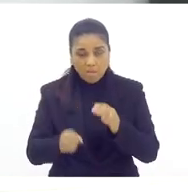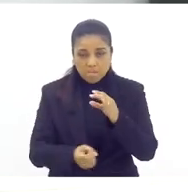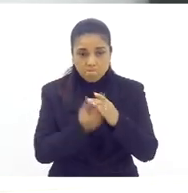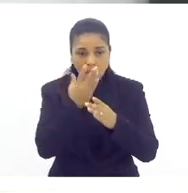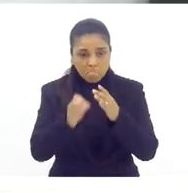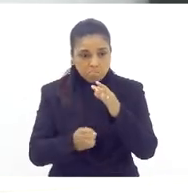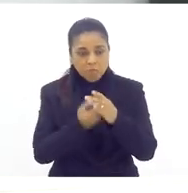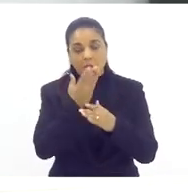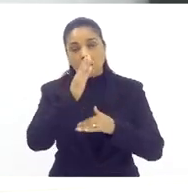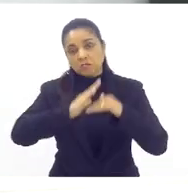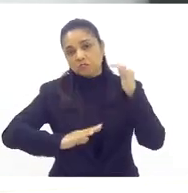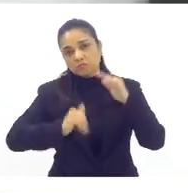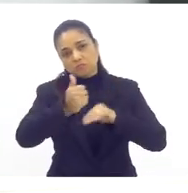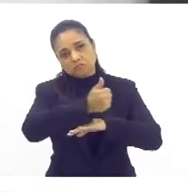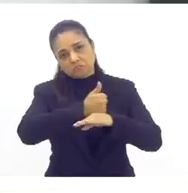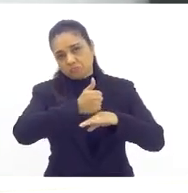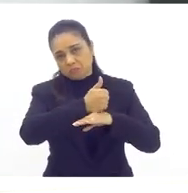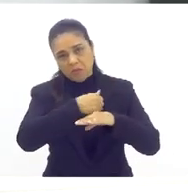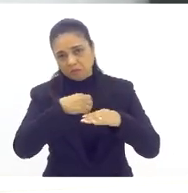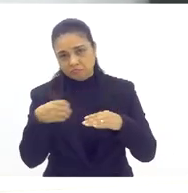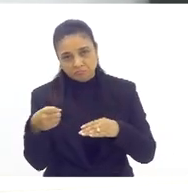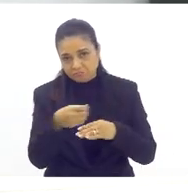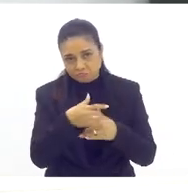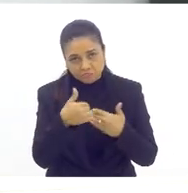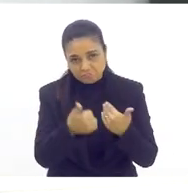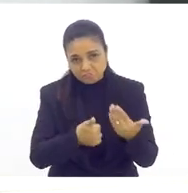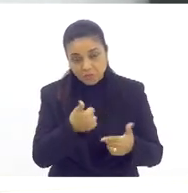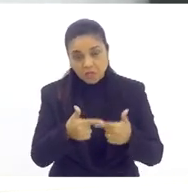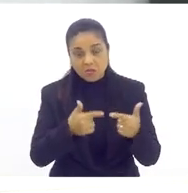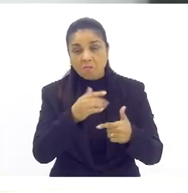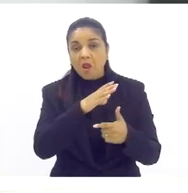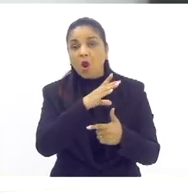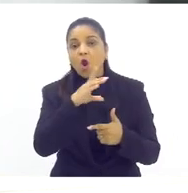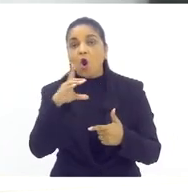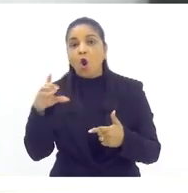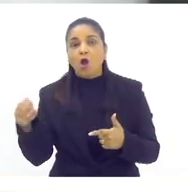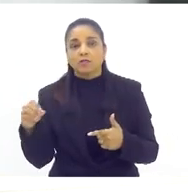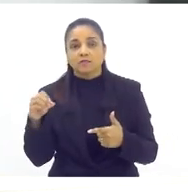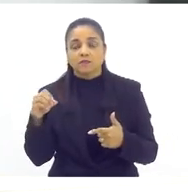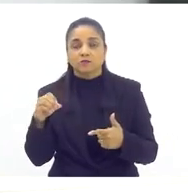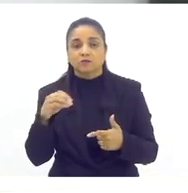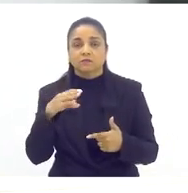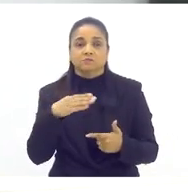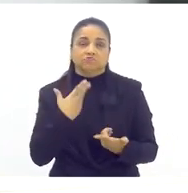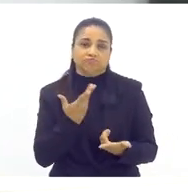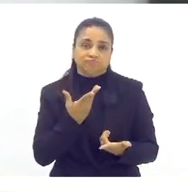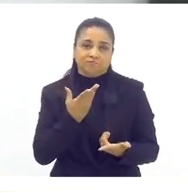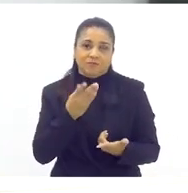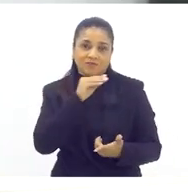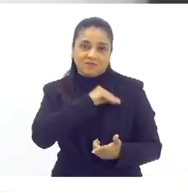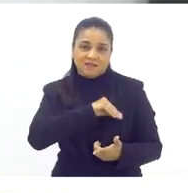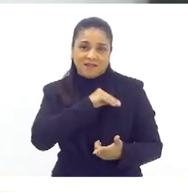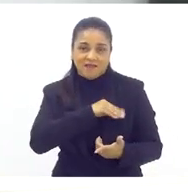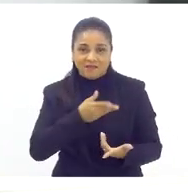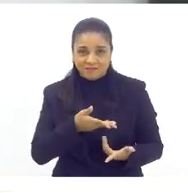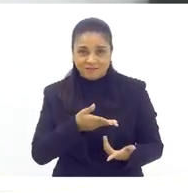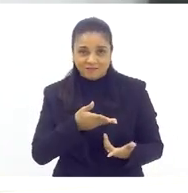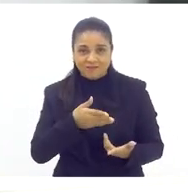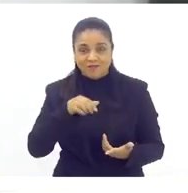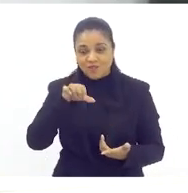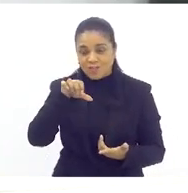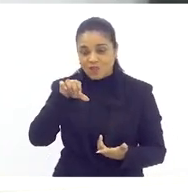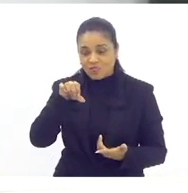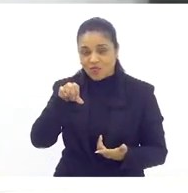atualizados e muitos digestores recebem como coordenadores de cvts isso quer dizer que eles recebem uma gratificação de